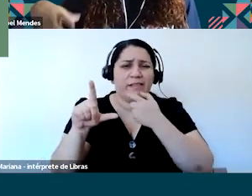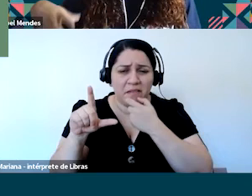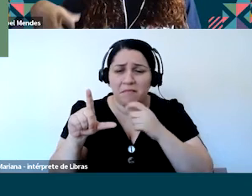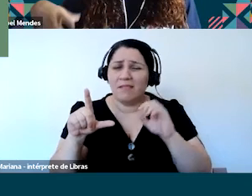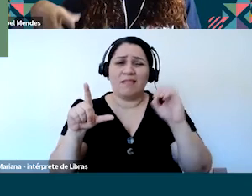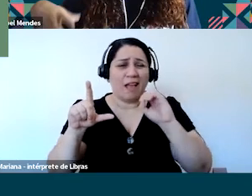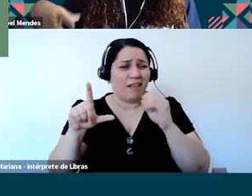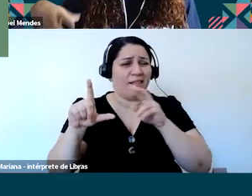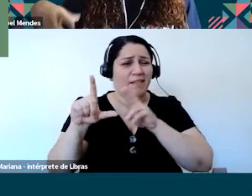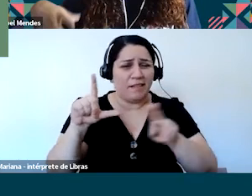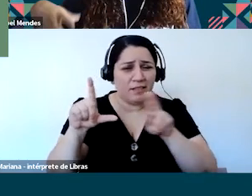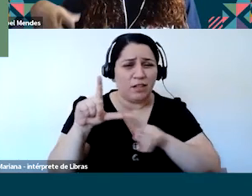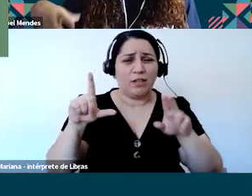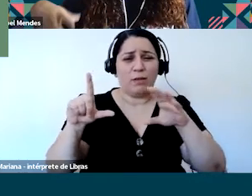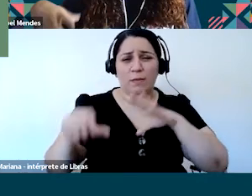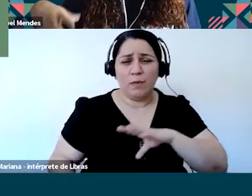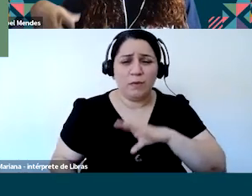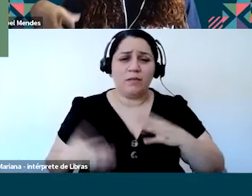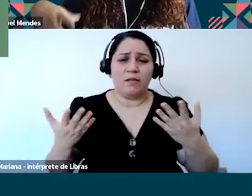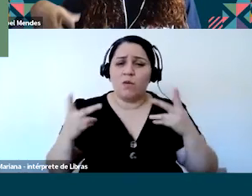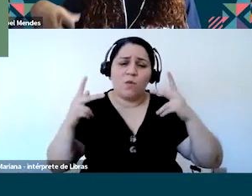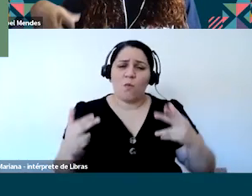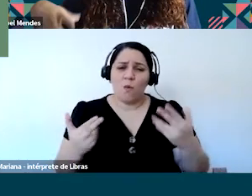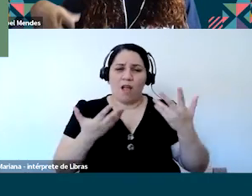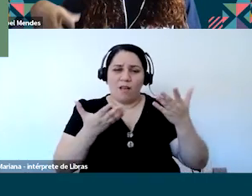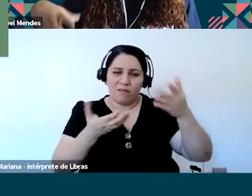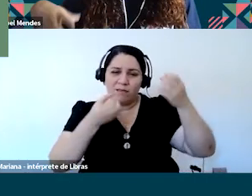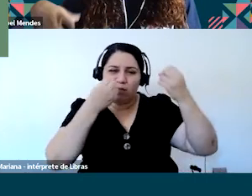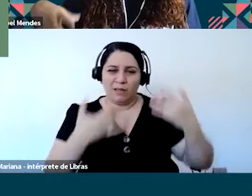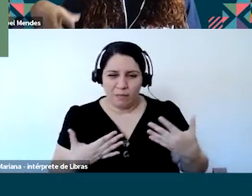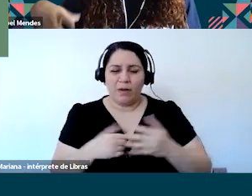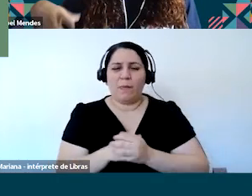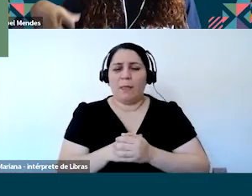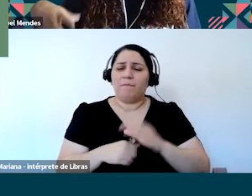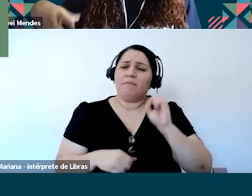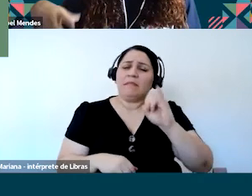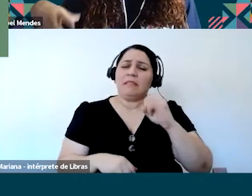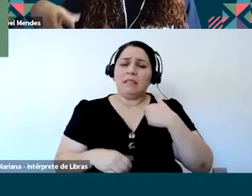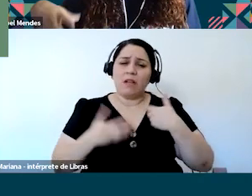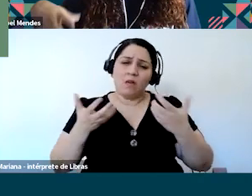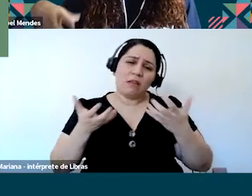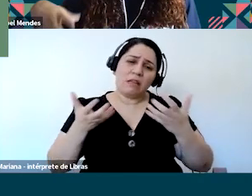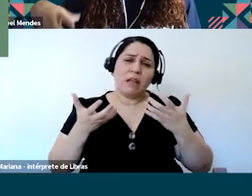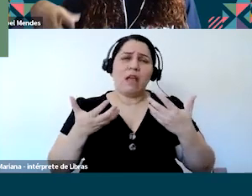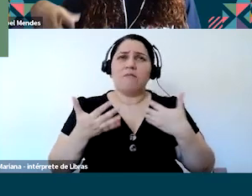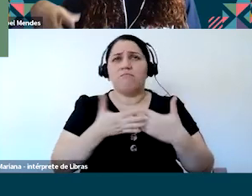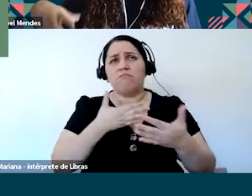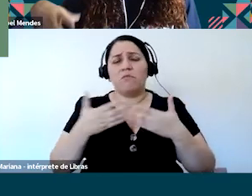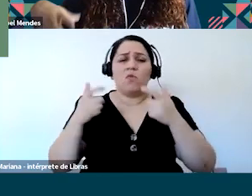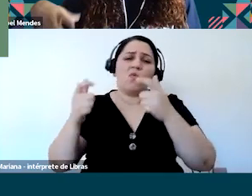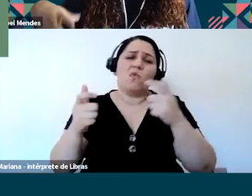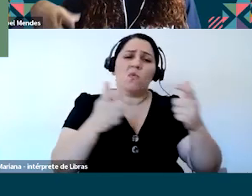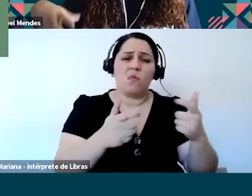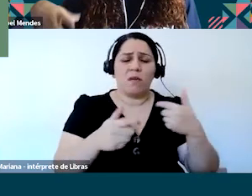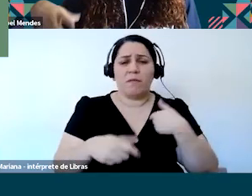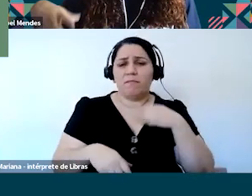nem em inglês, está só falando ali. Ou cenários diversos, né? Como a Júlia disse. E se eu estou em